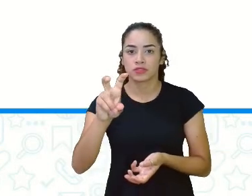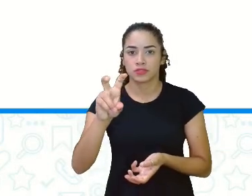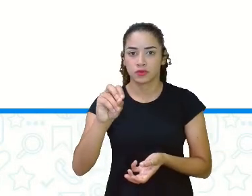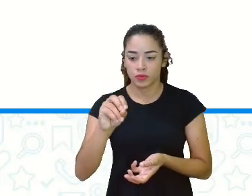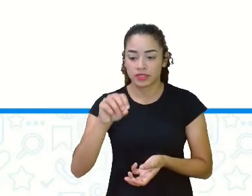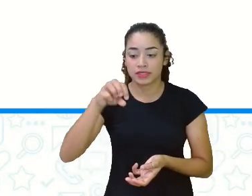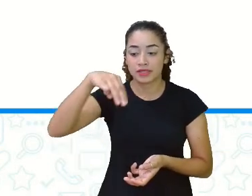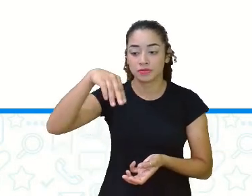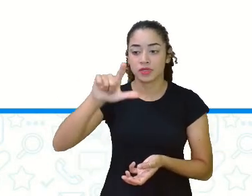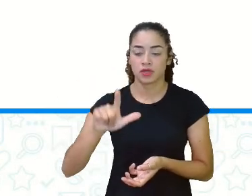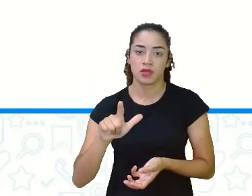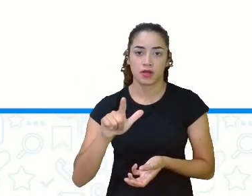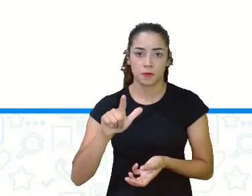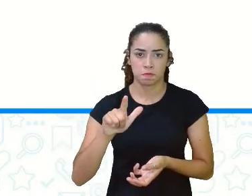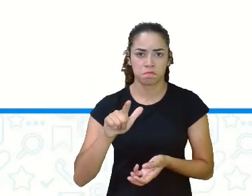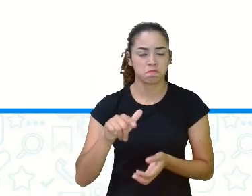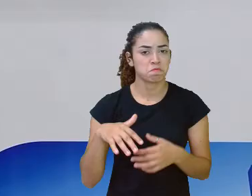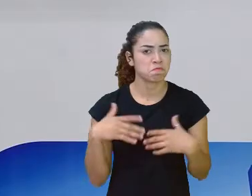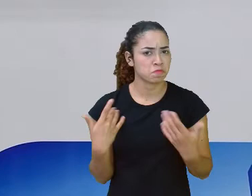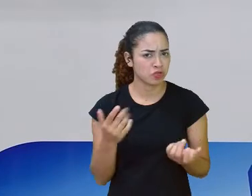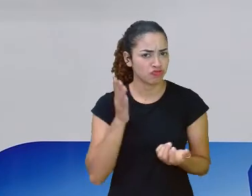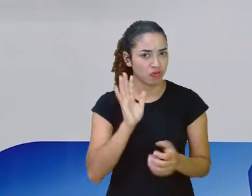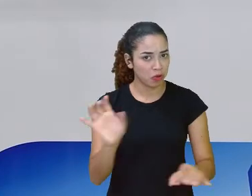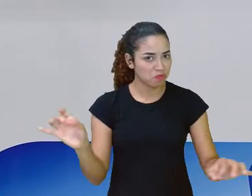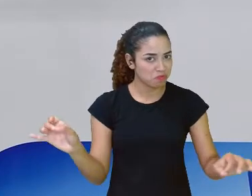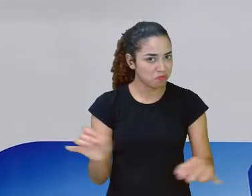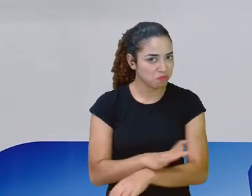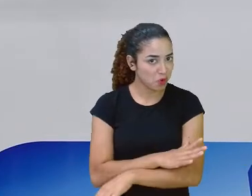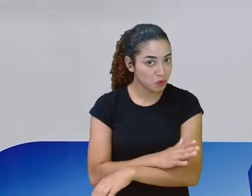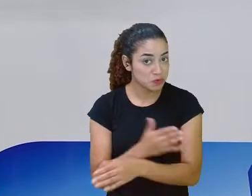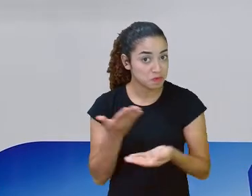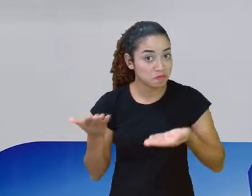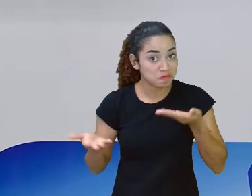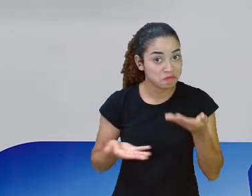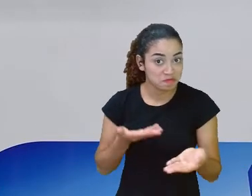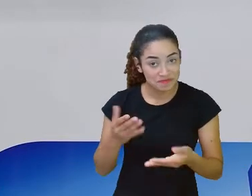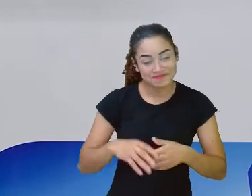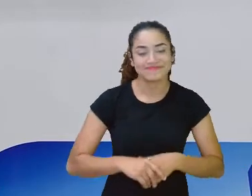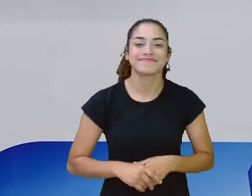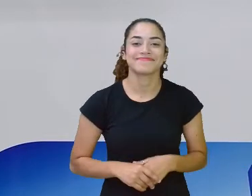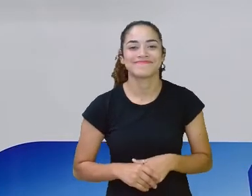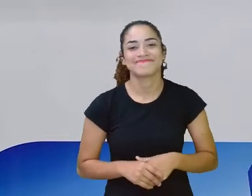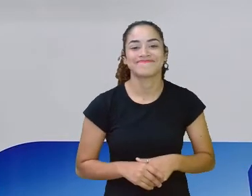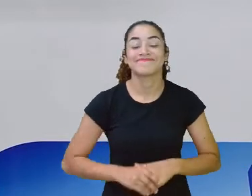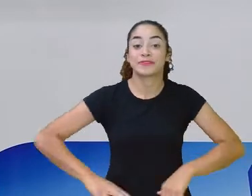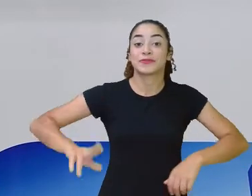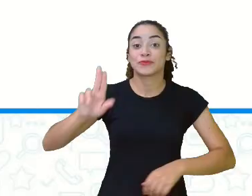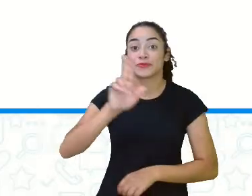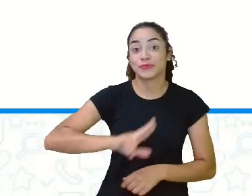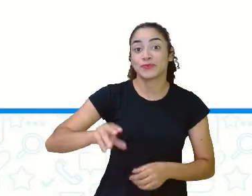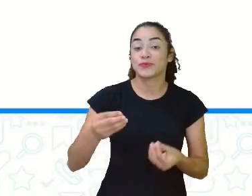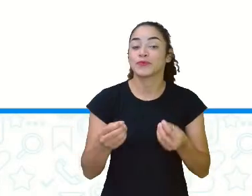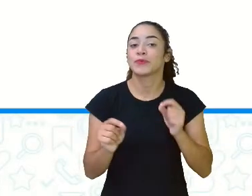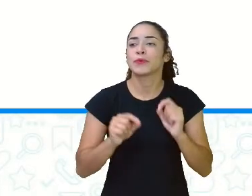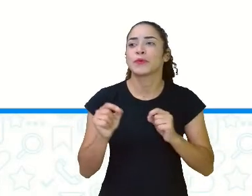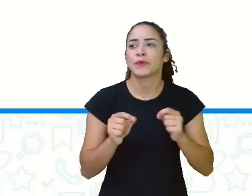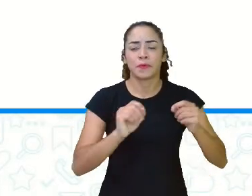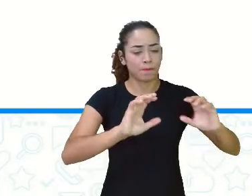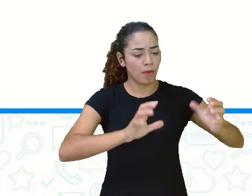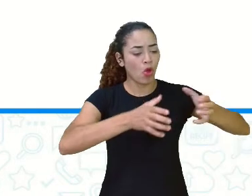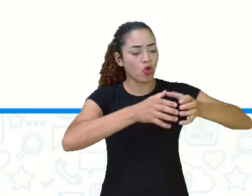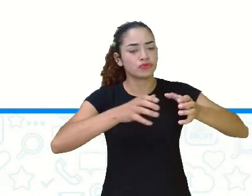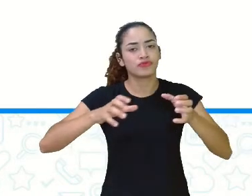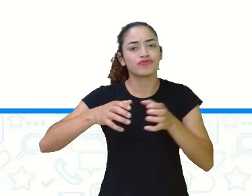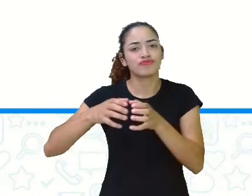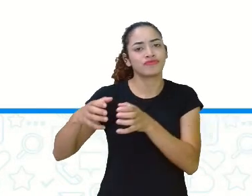2.450 ml. E aí, estão preparados para esse desafio? Utilizando os potes, né? Como é que a gente